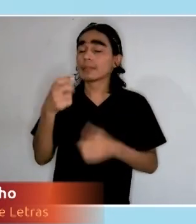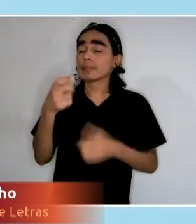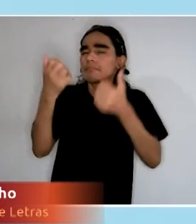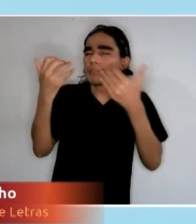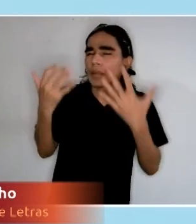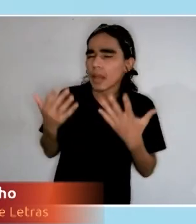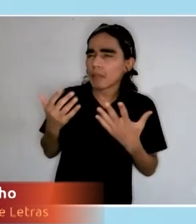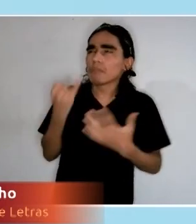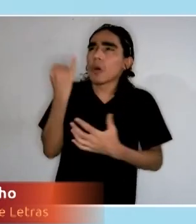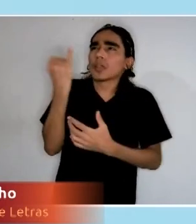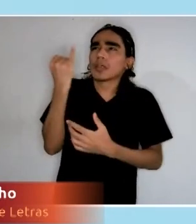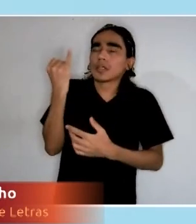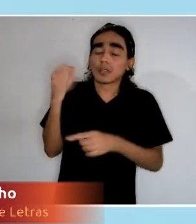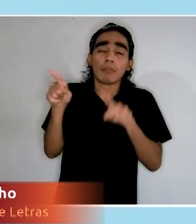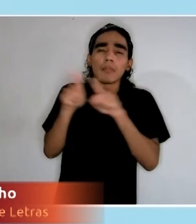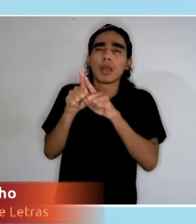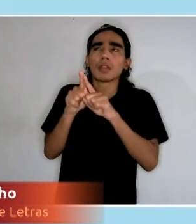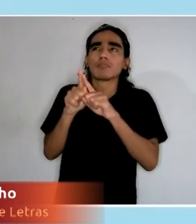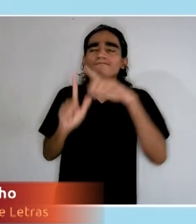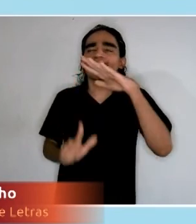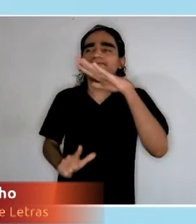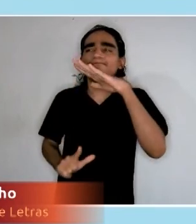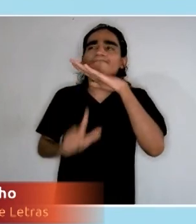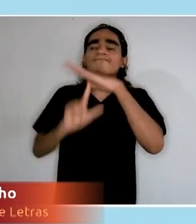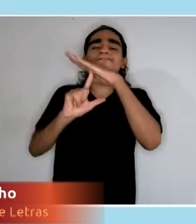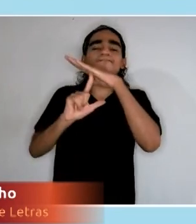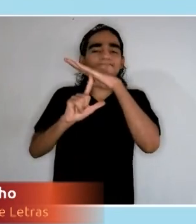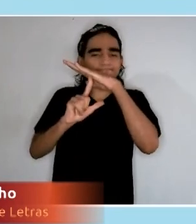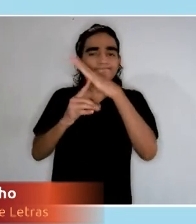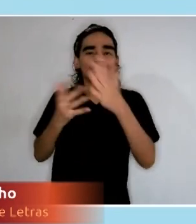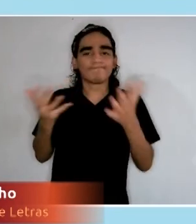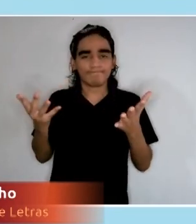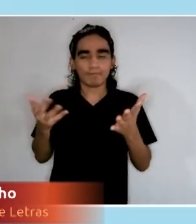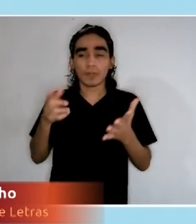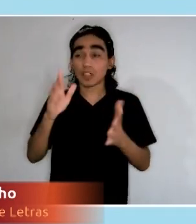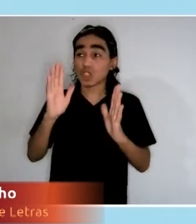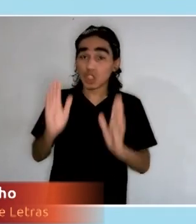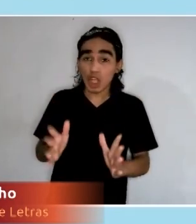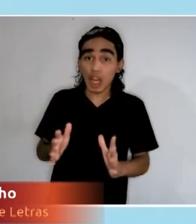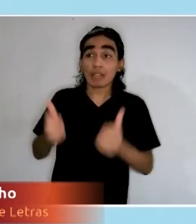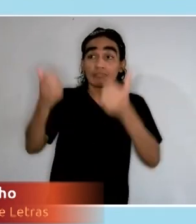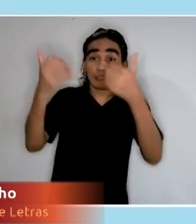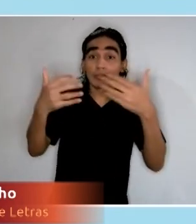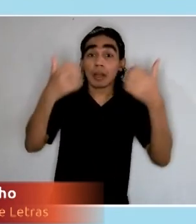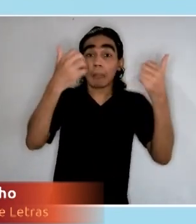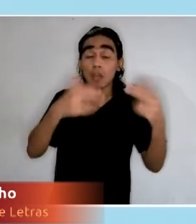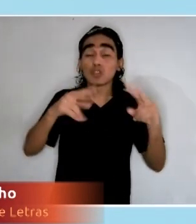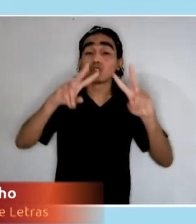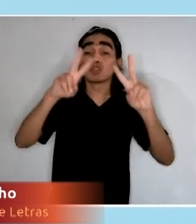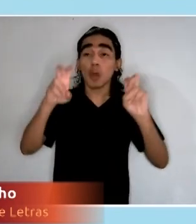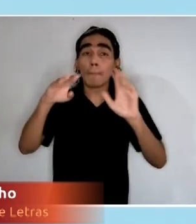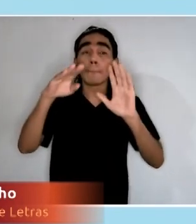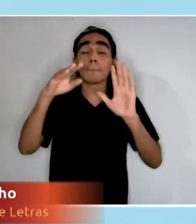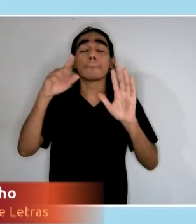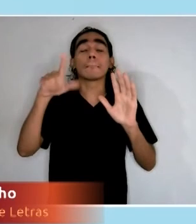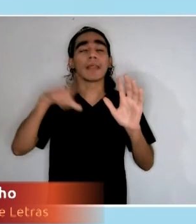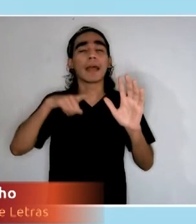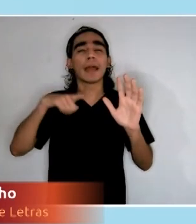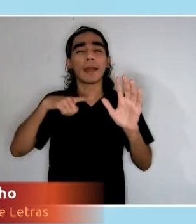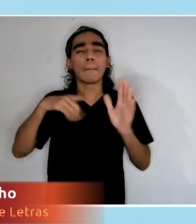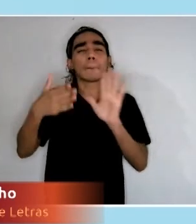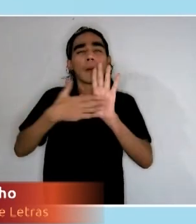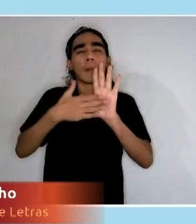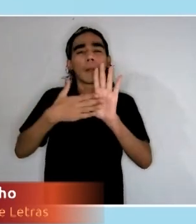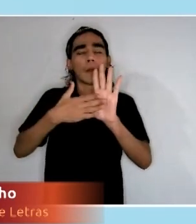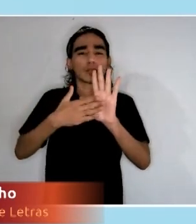importância delas, mas também do limite, né, já que vocês todos destacaram a importância dos programas sociais, né, dos programas